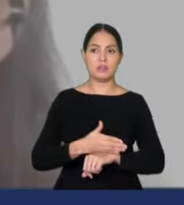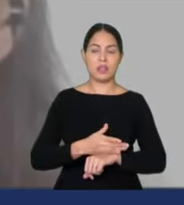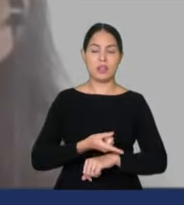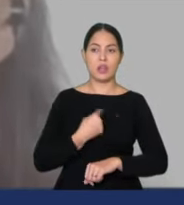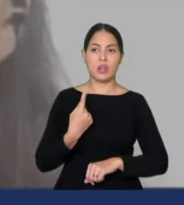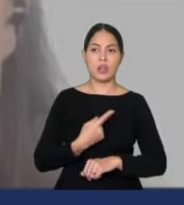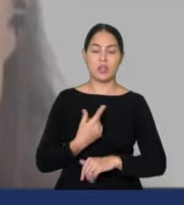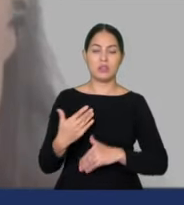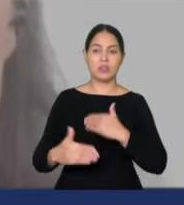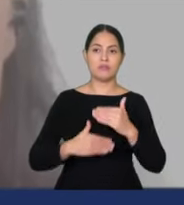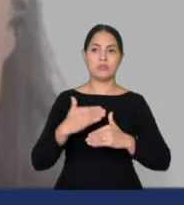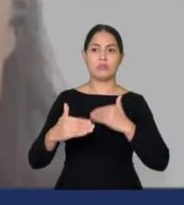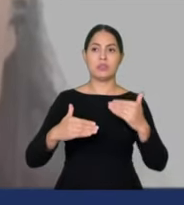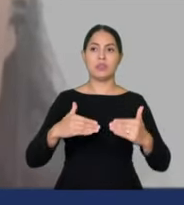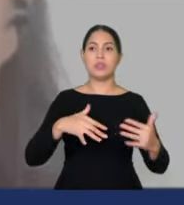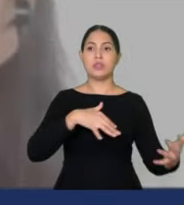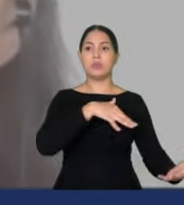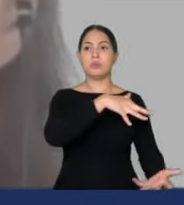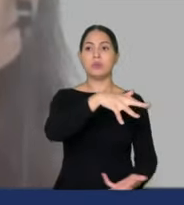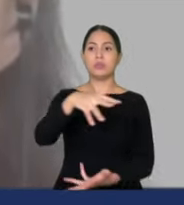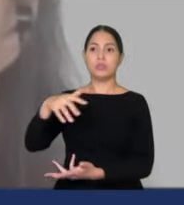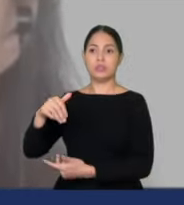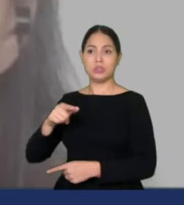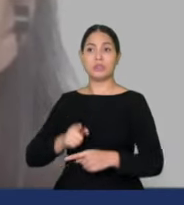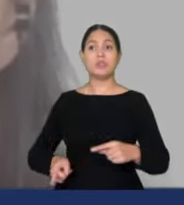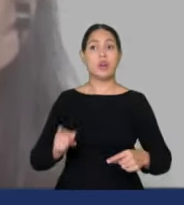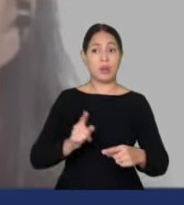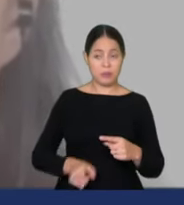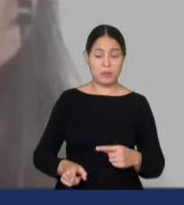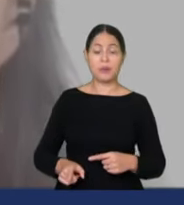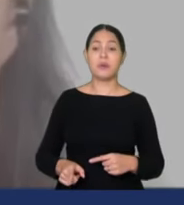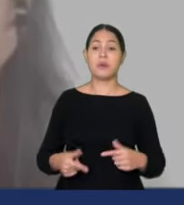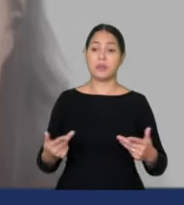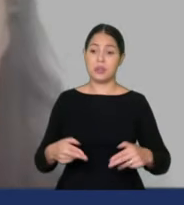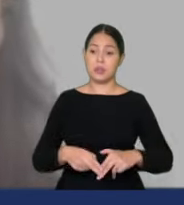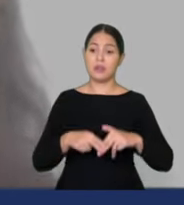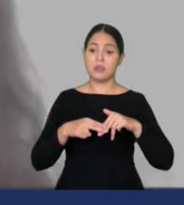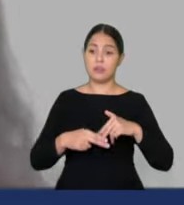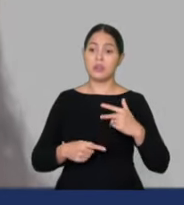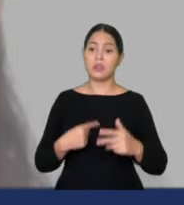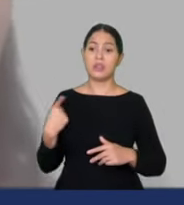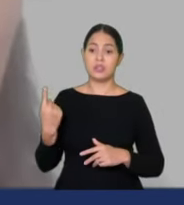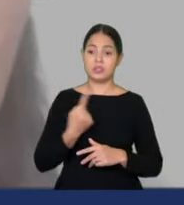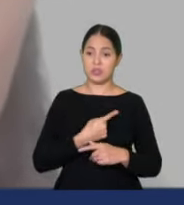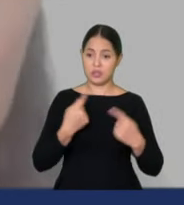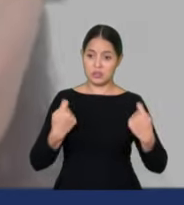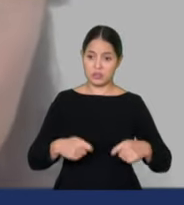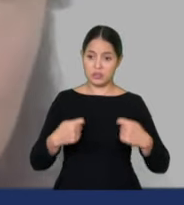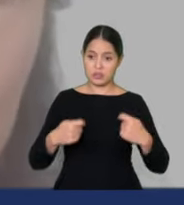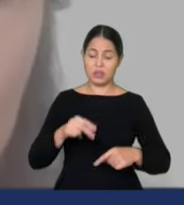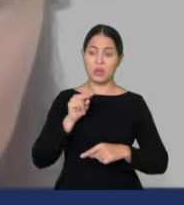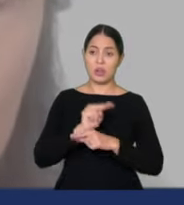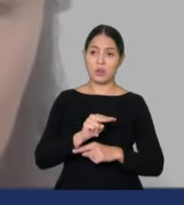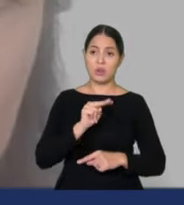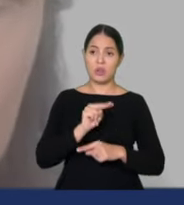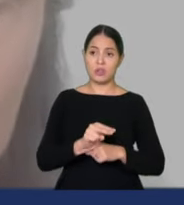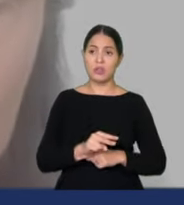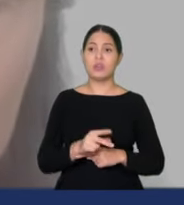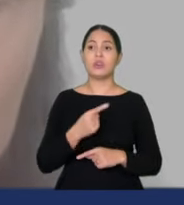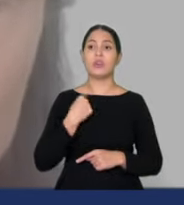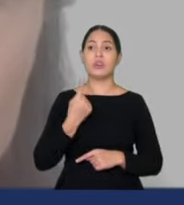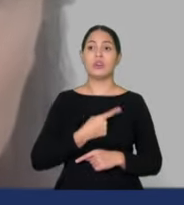energética mundial em curso, e que é, portanto, preciso, né, que a gente cuide, né, e apreenda quais são as